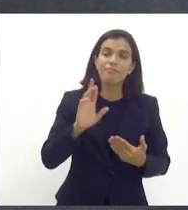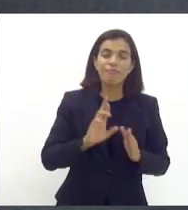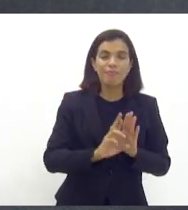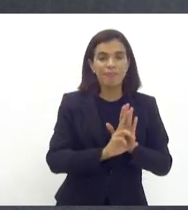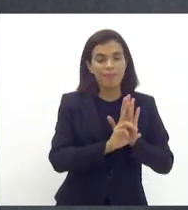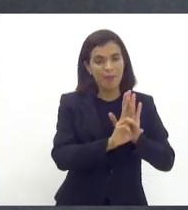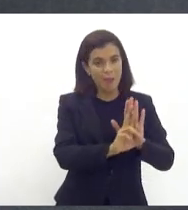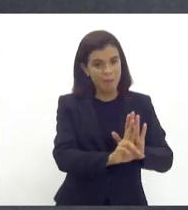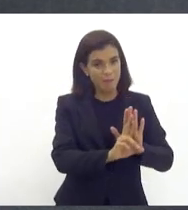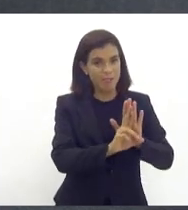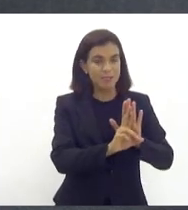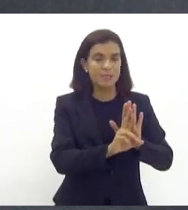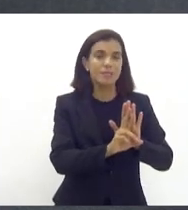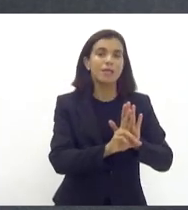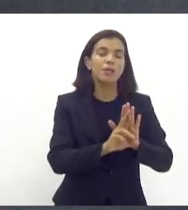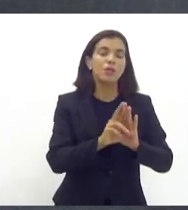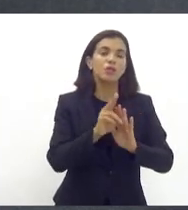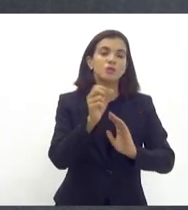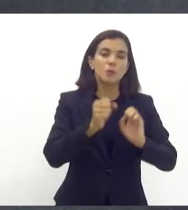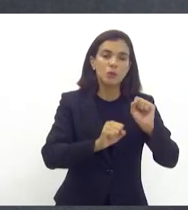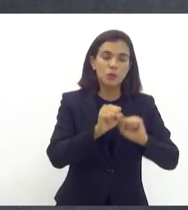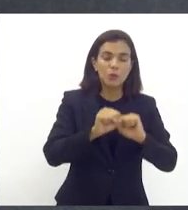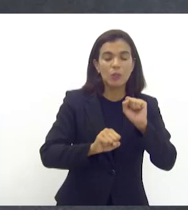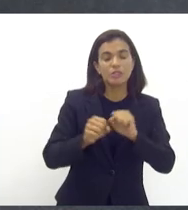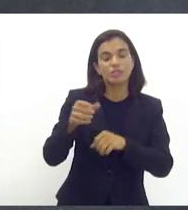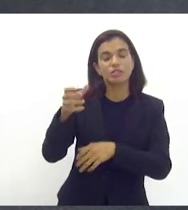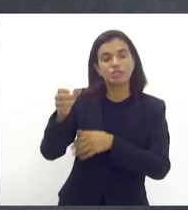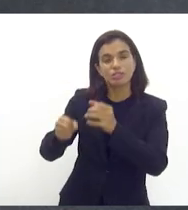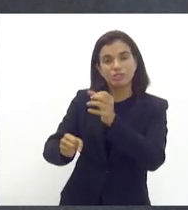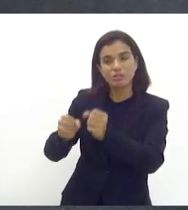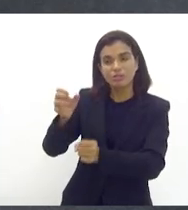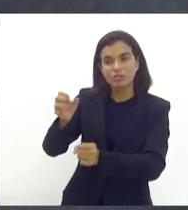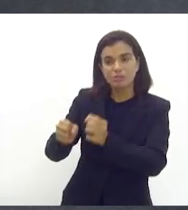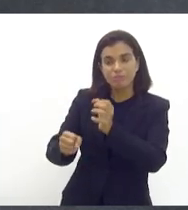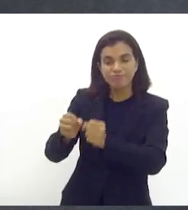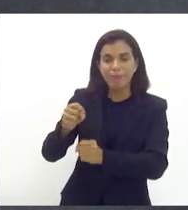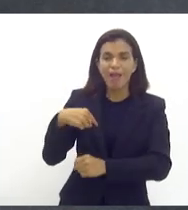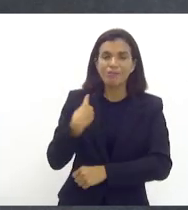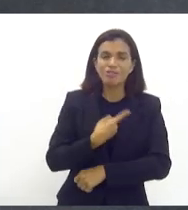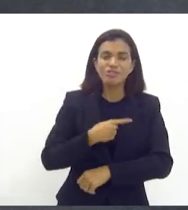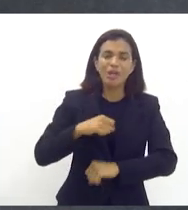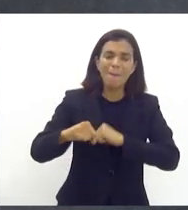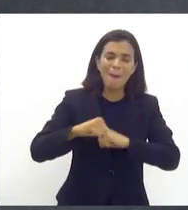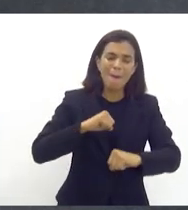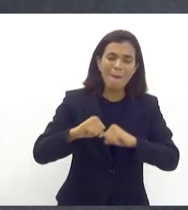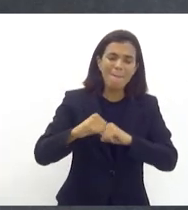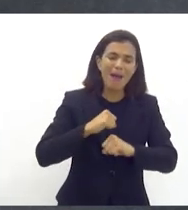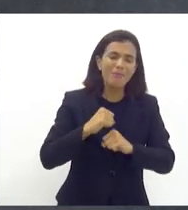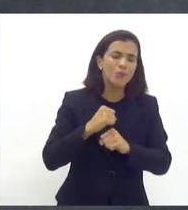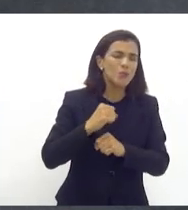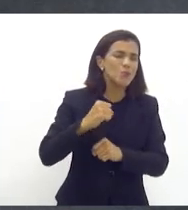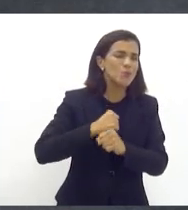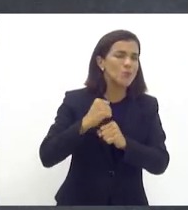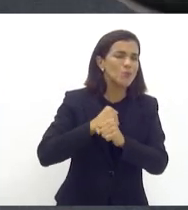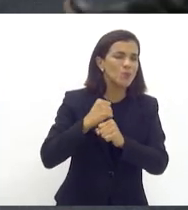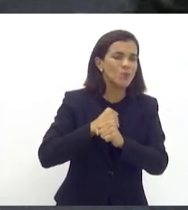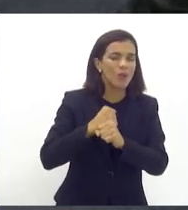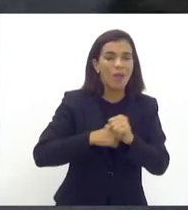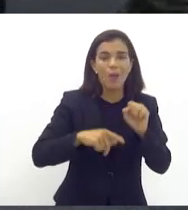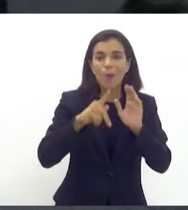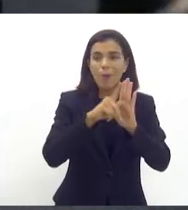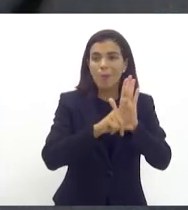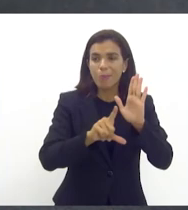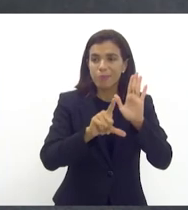toda a produção leiteira do nosso estado. Isso era uma reivindicação antiga, é um